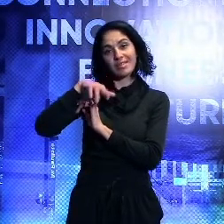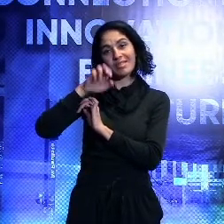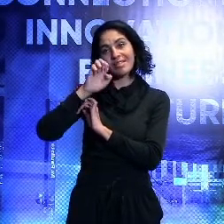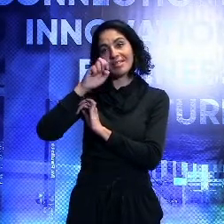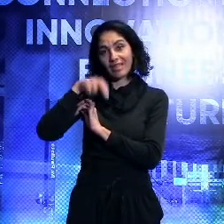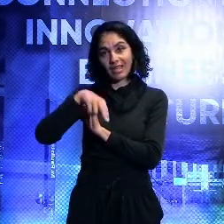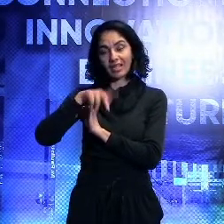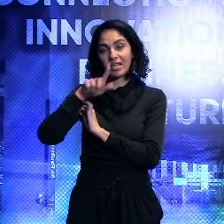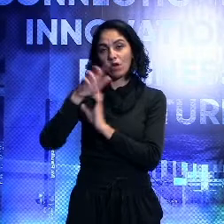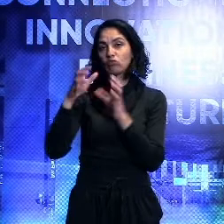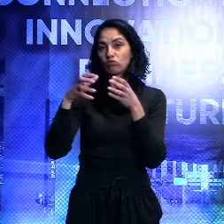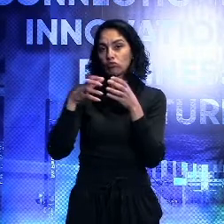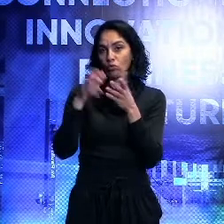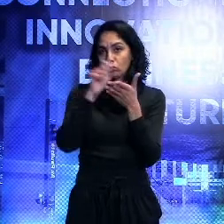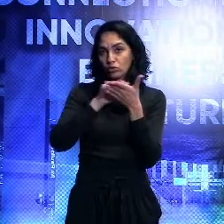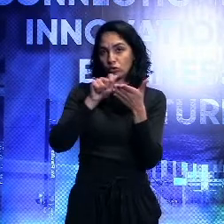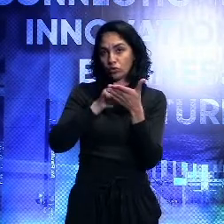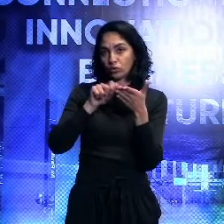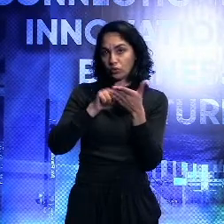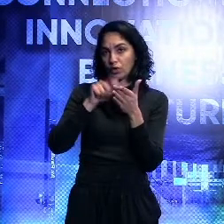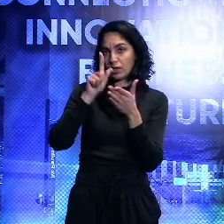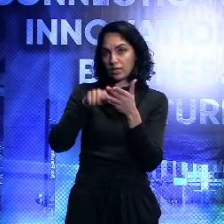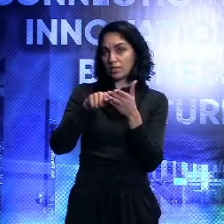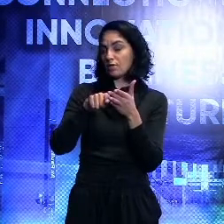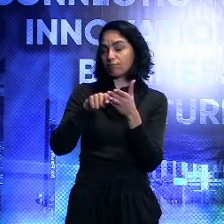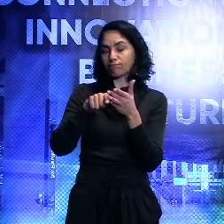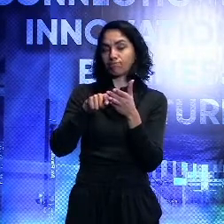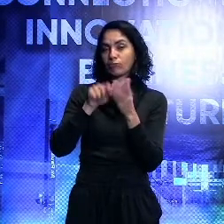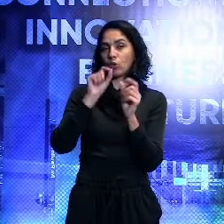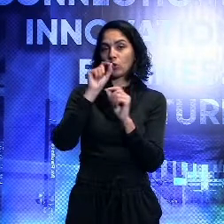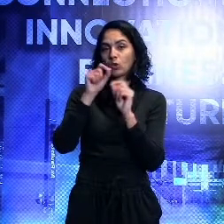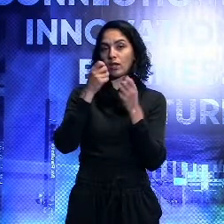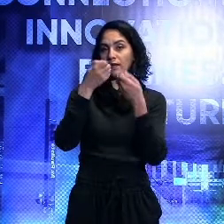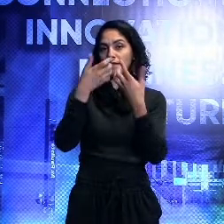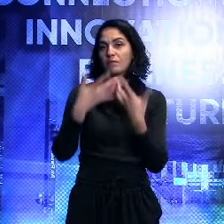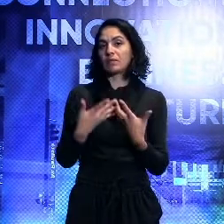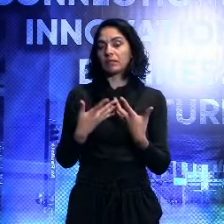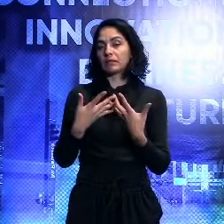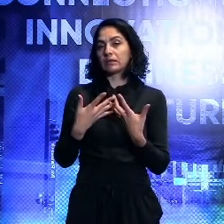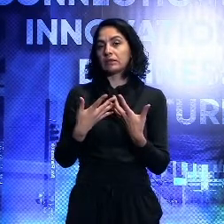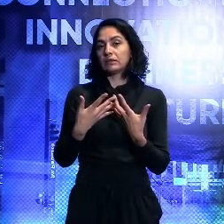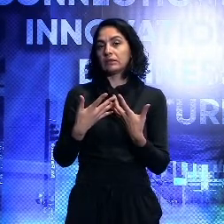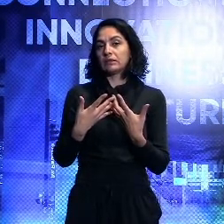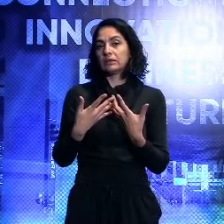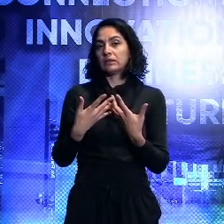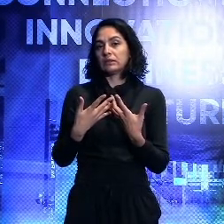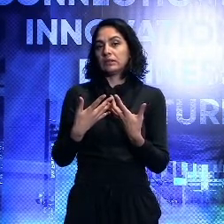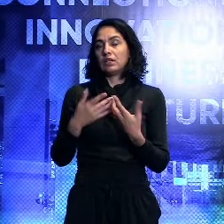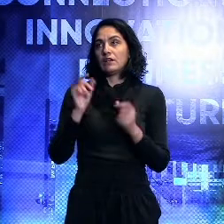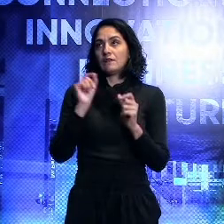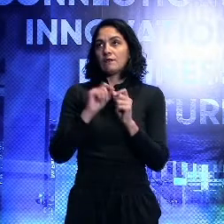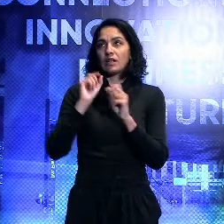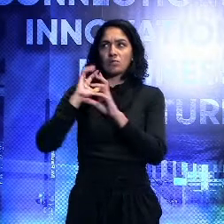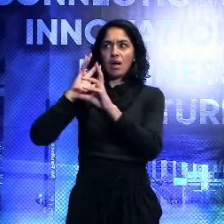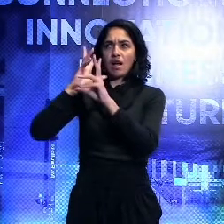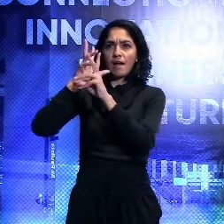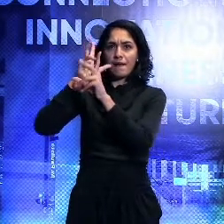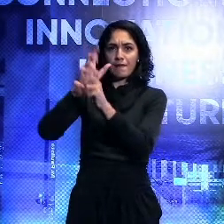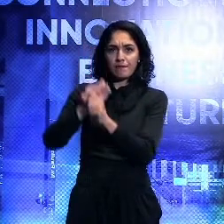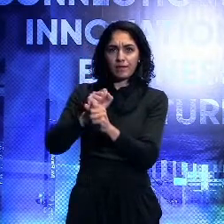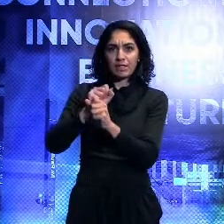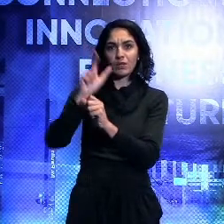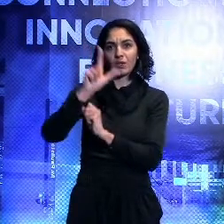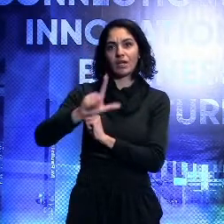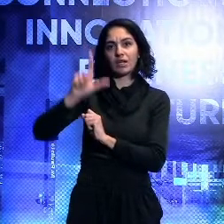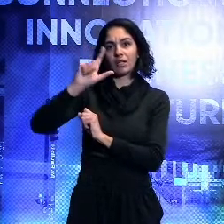um ponto-chave na minha dissertação. O que ele diz? Ele vai fazer uma revisão sistemática da literatura científica, e